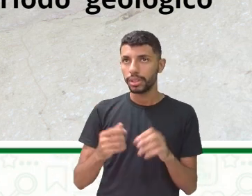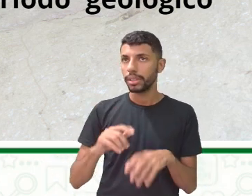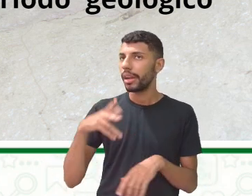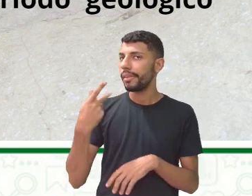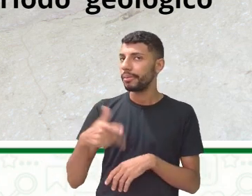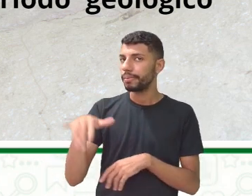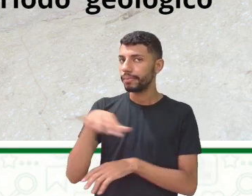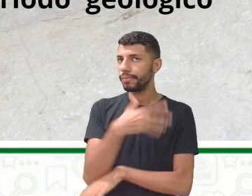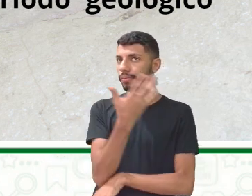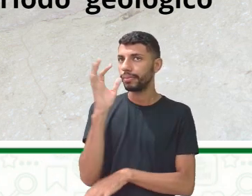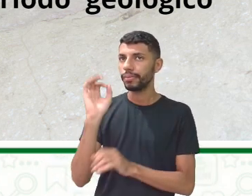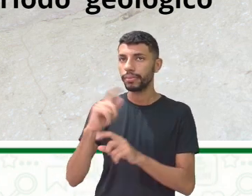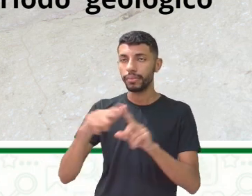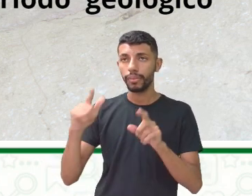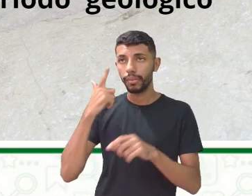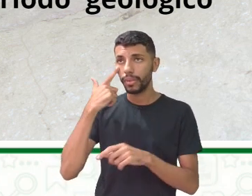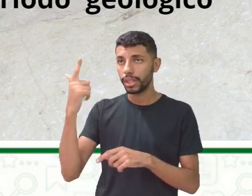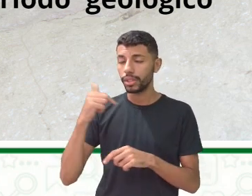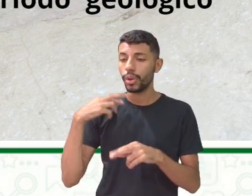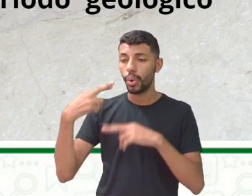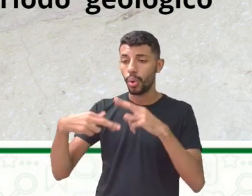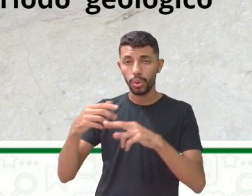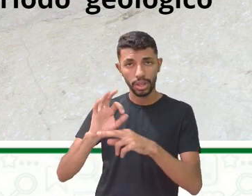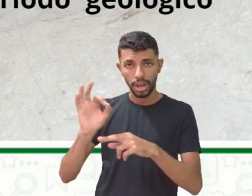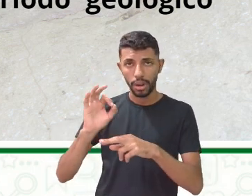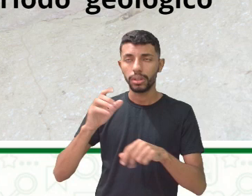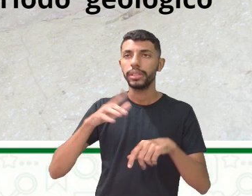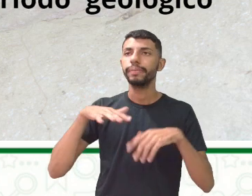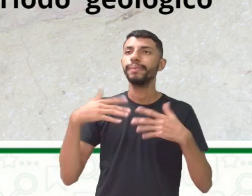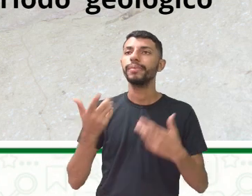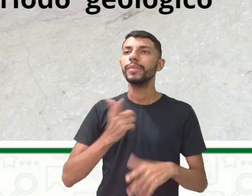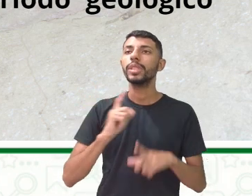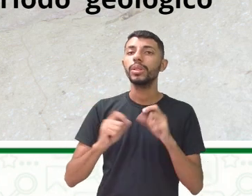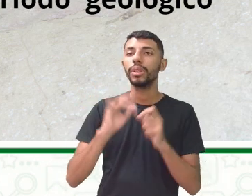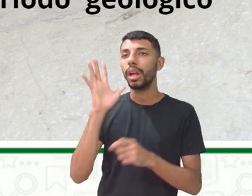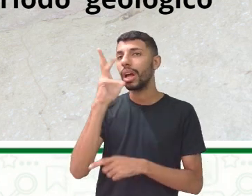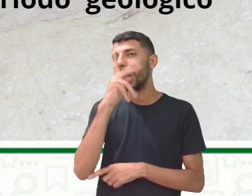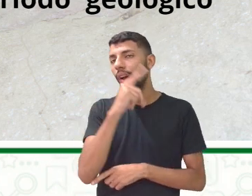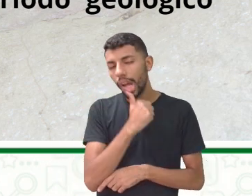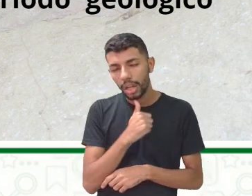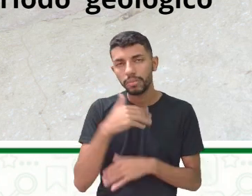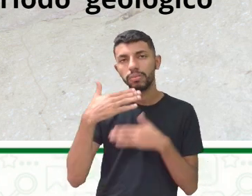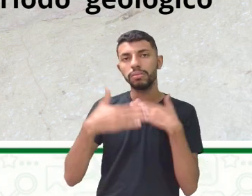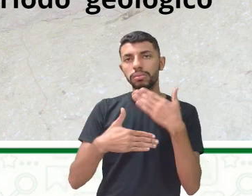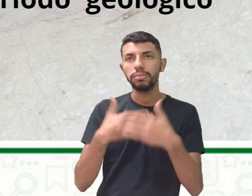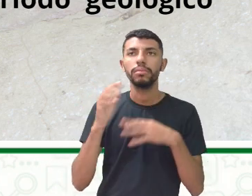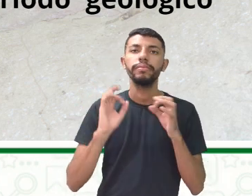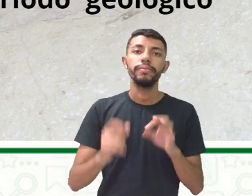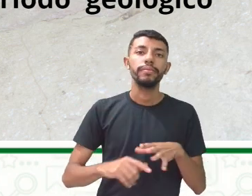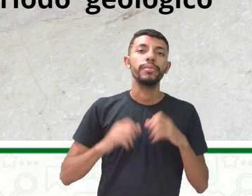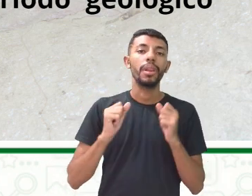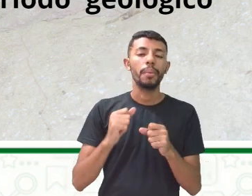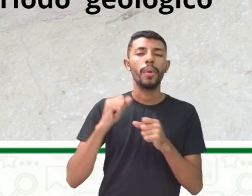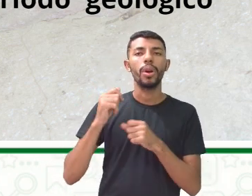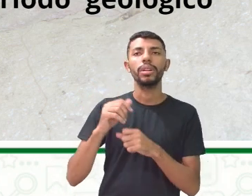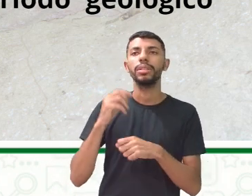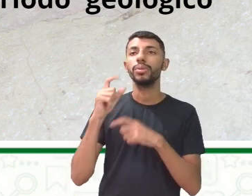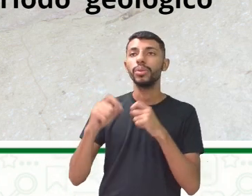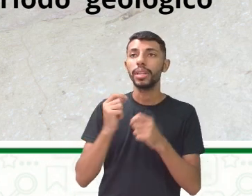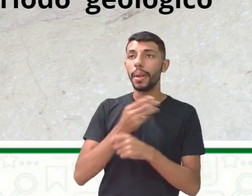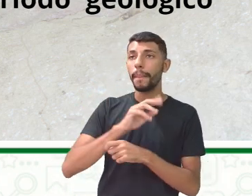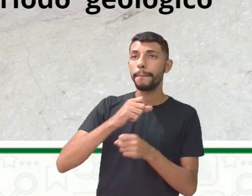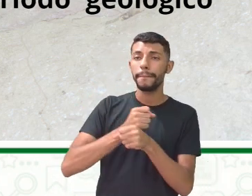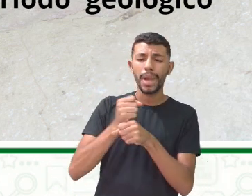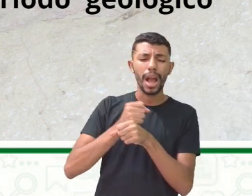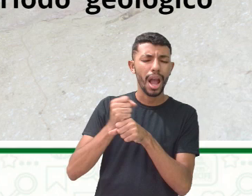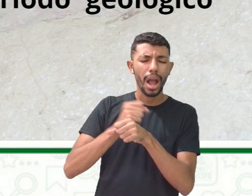ambiente. Já os não renováveis, ele tem um processo mais lento, né? E podem levar milhares de anos para ser concluída